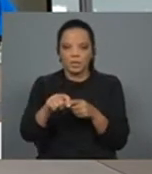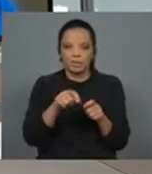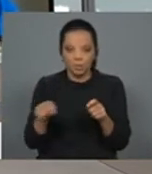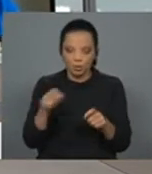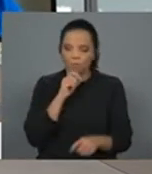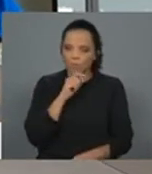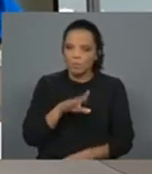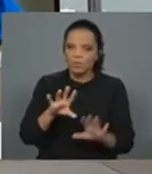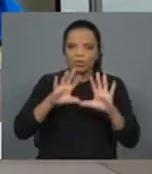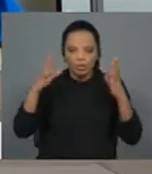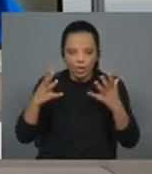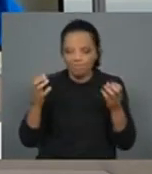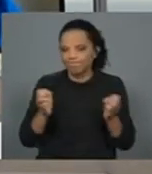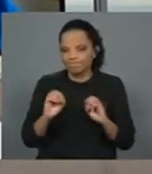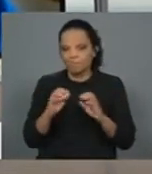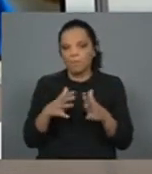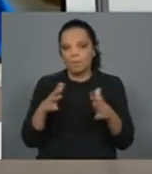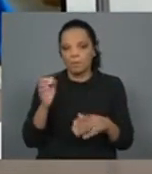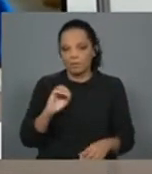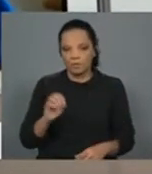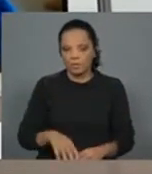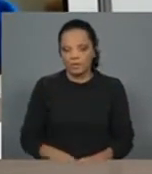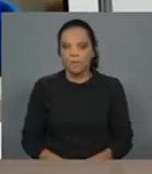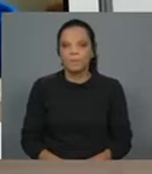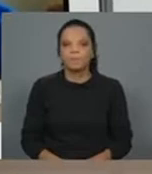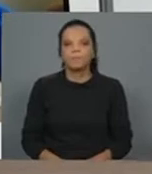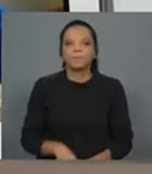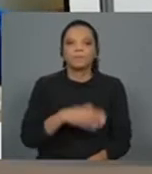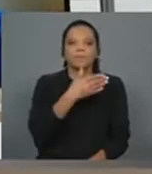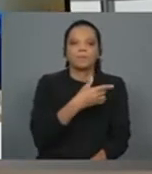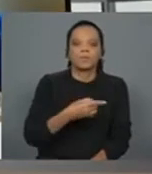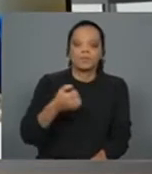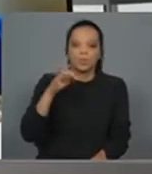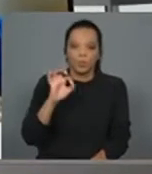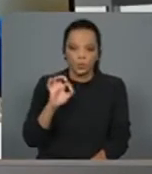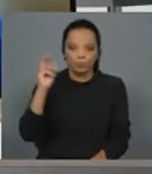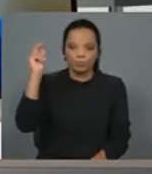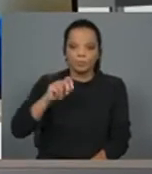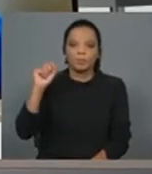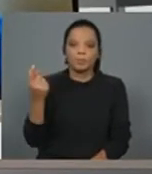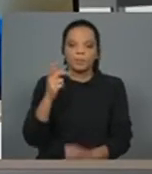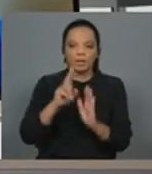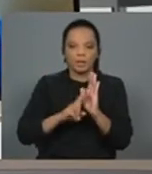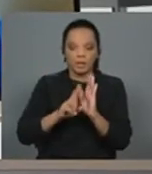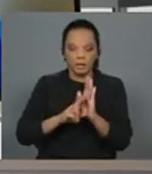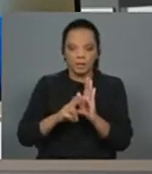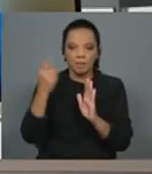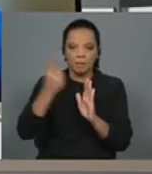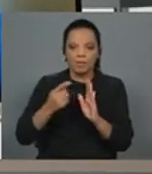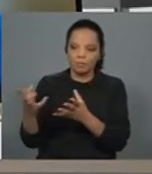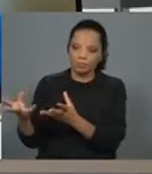ter, mas em geral não têm, a maioria não tem. Em 1958 aparece o primeiro regulamento que obriga ao cálculo